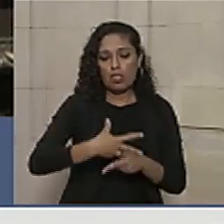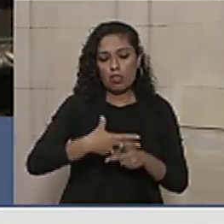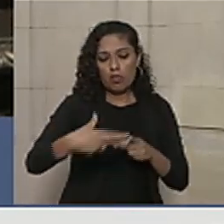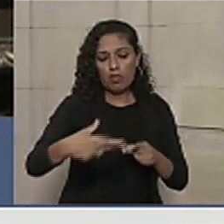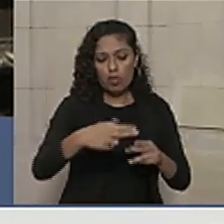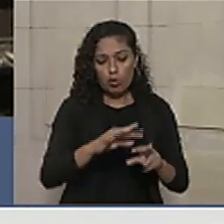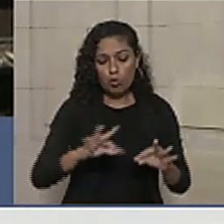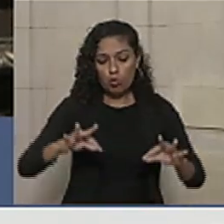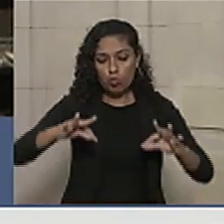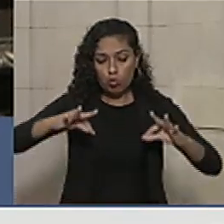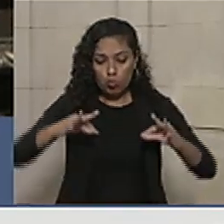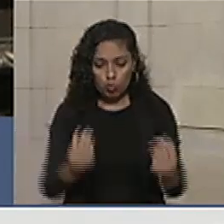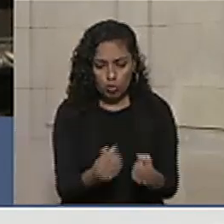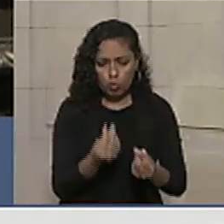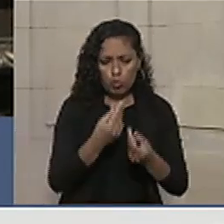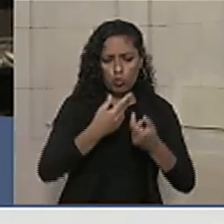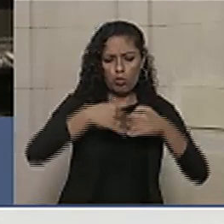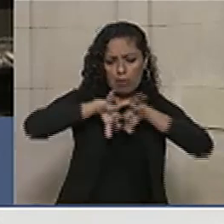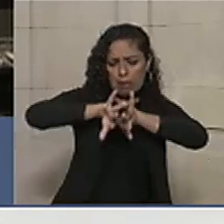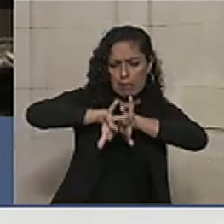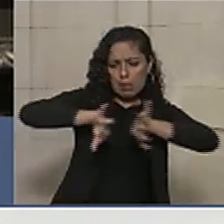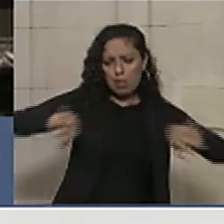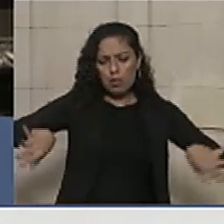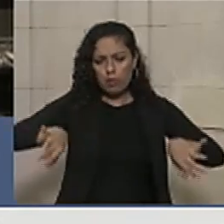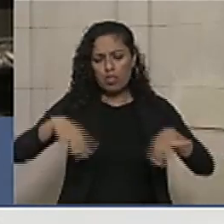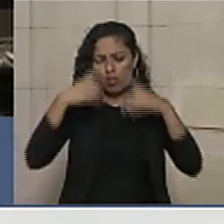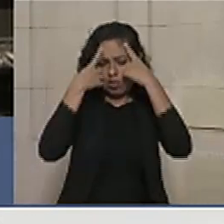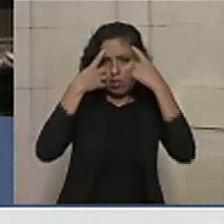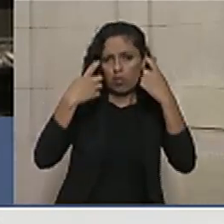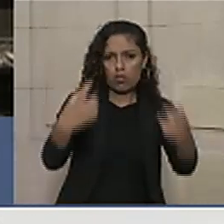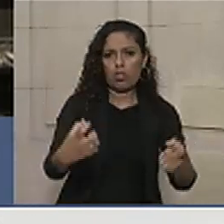de opressão, segregação